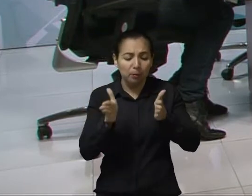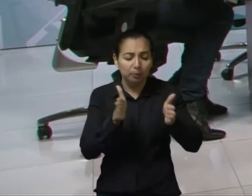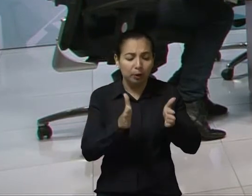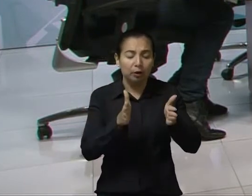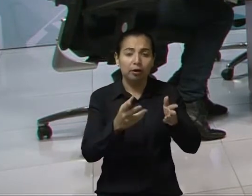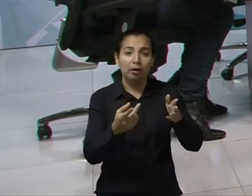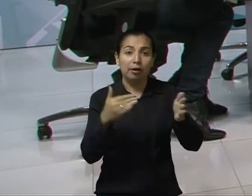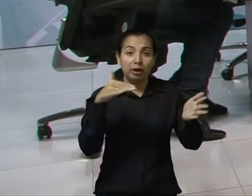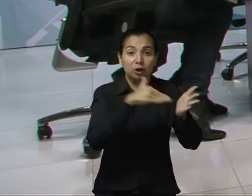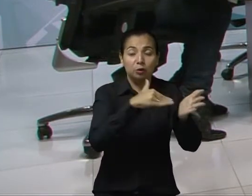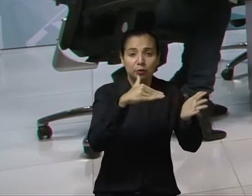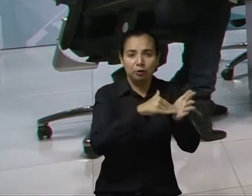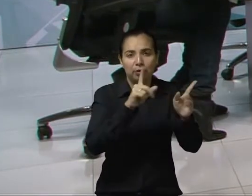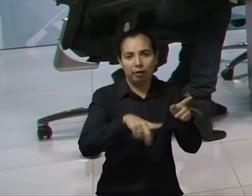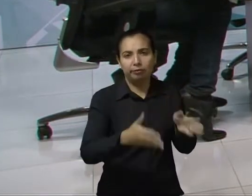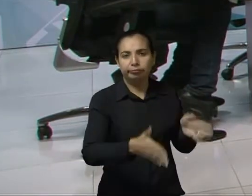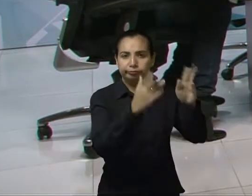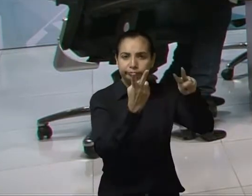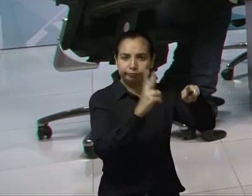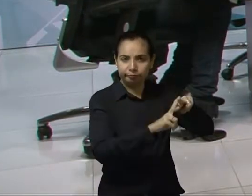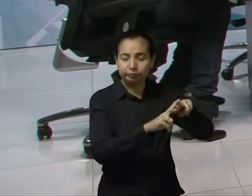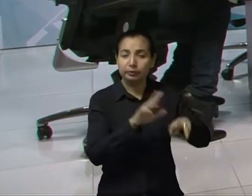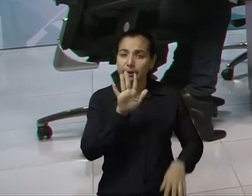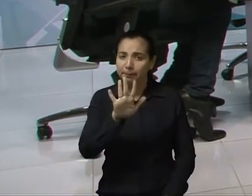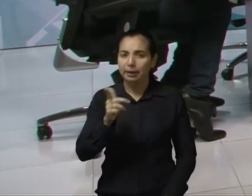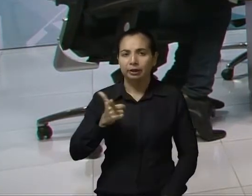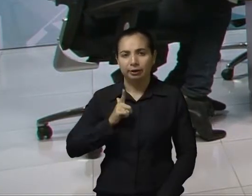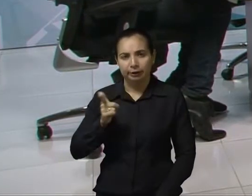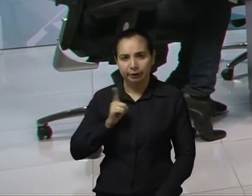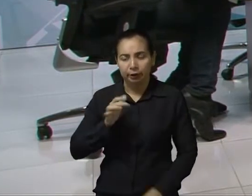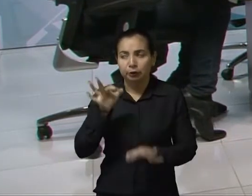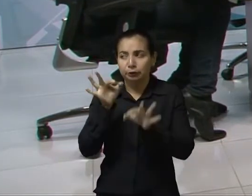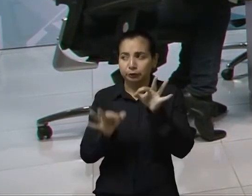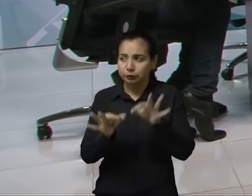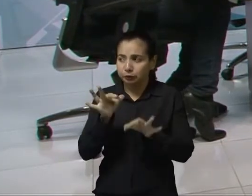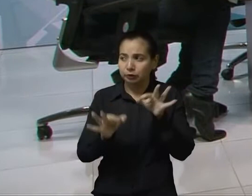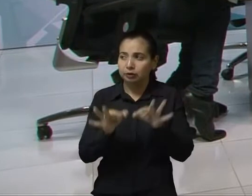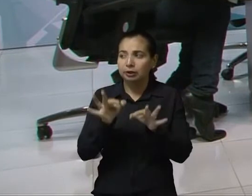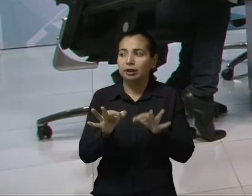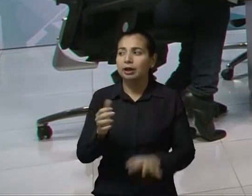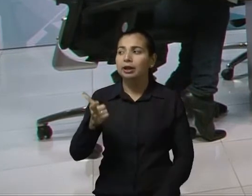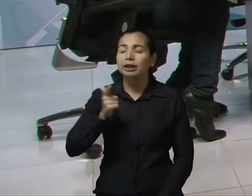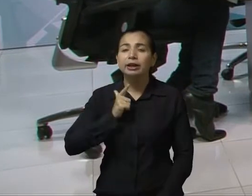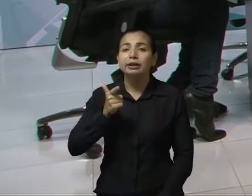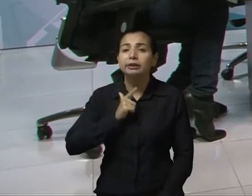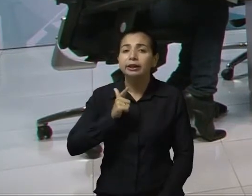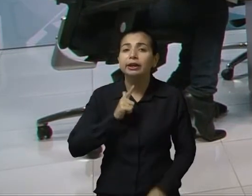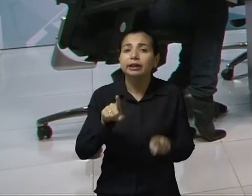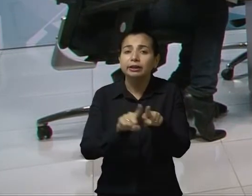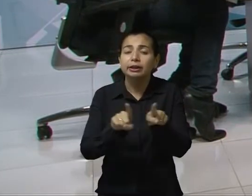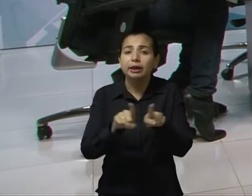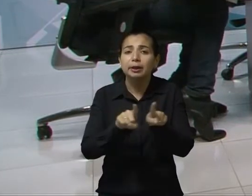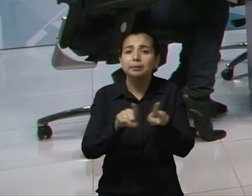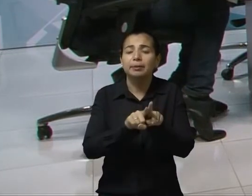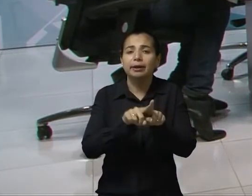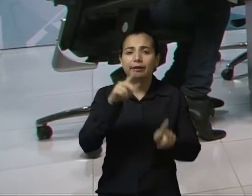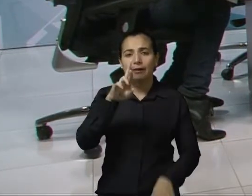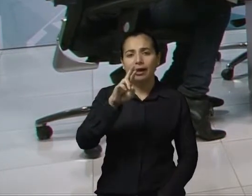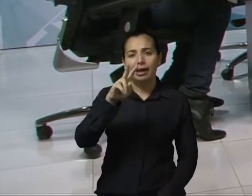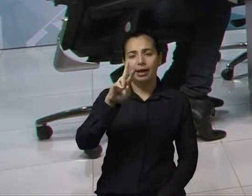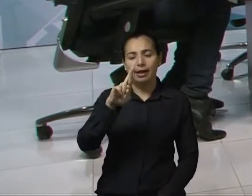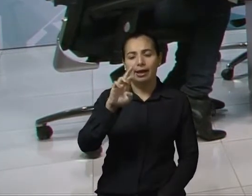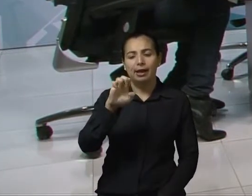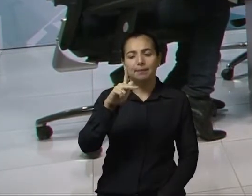interação entre aquilo que é judiciário, que é de âmbito judiciário, e aquilo que é de âmbito de repressão policial,